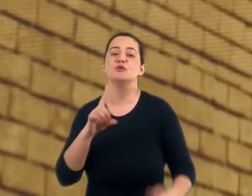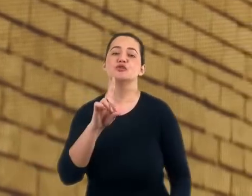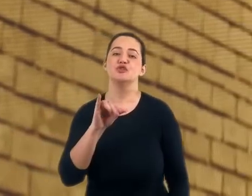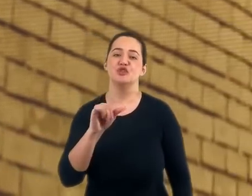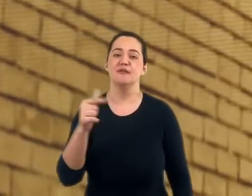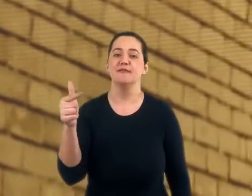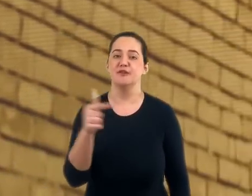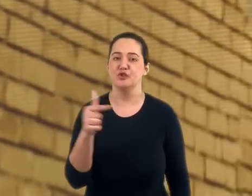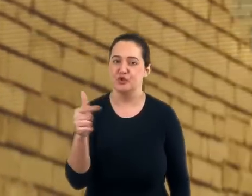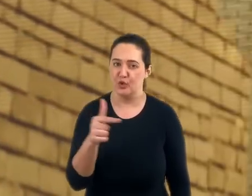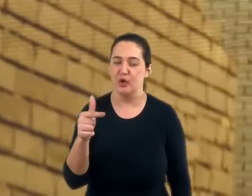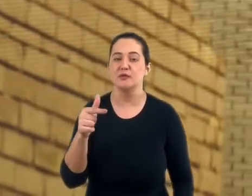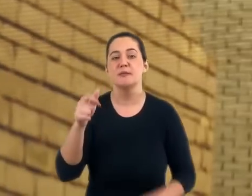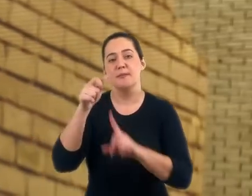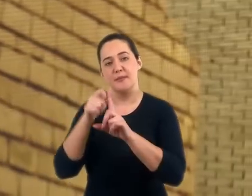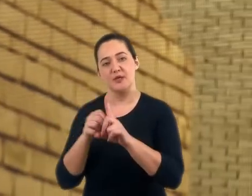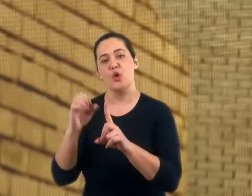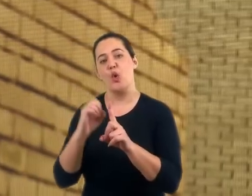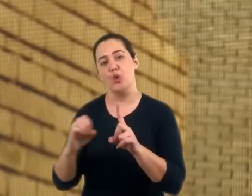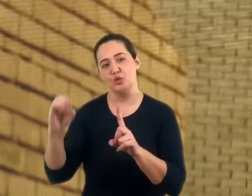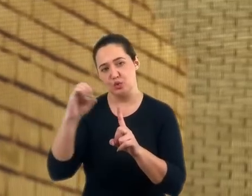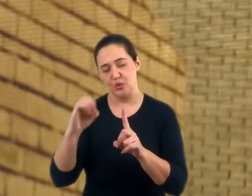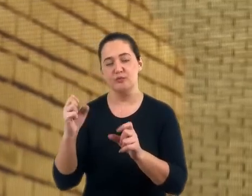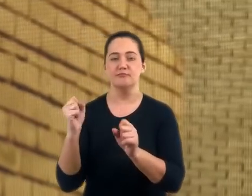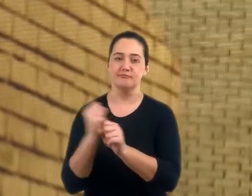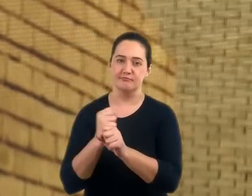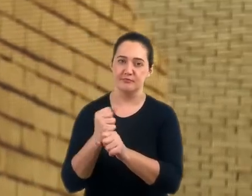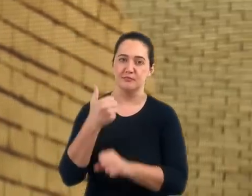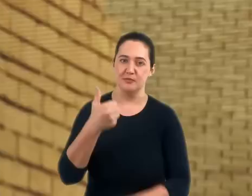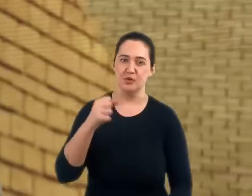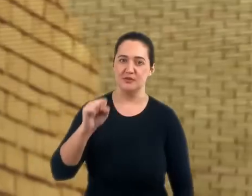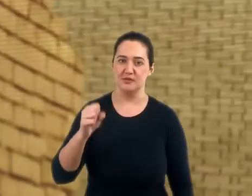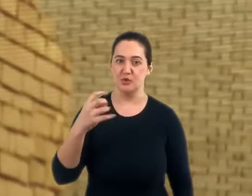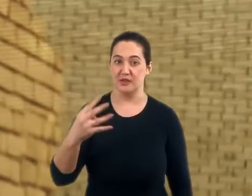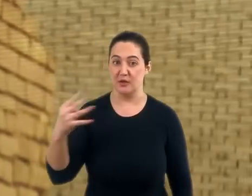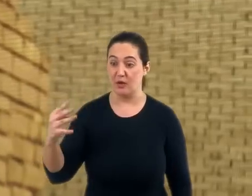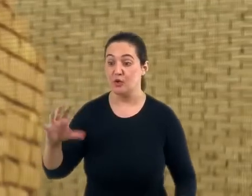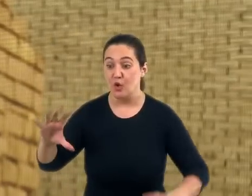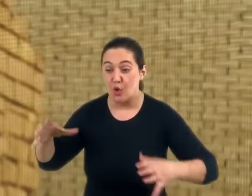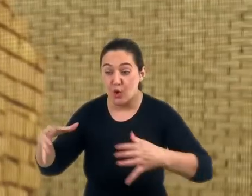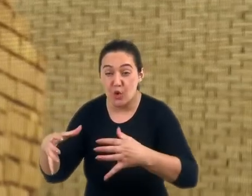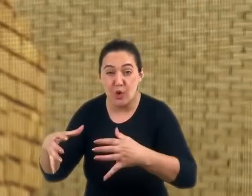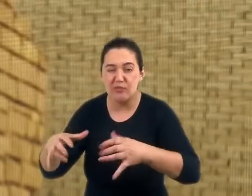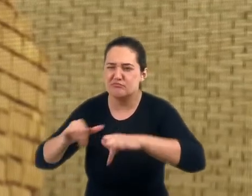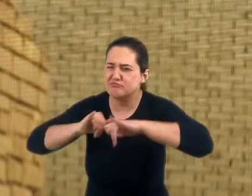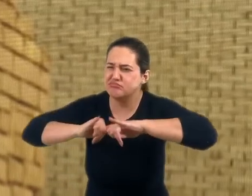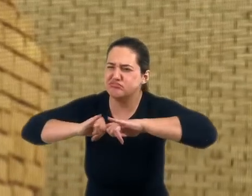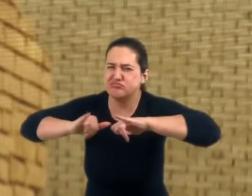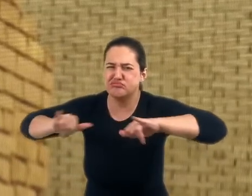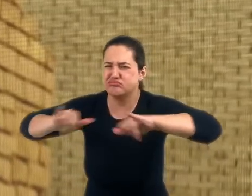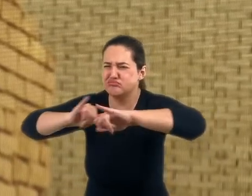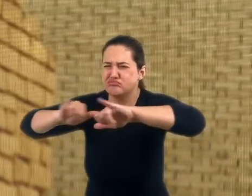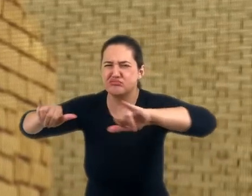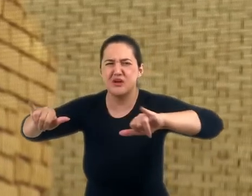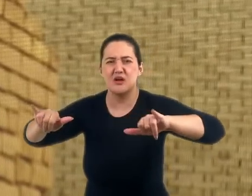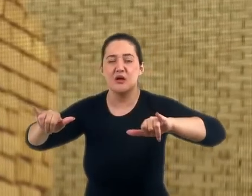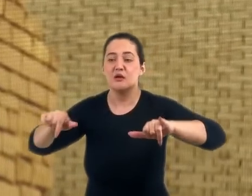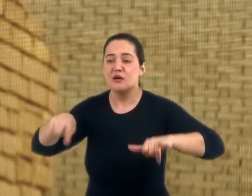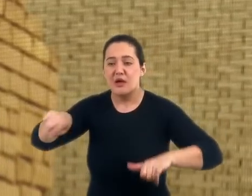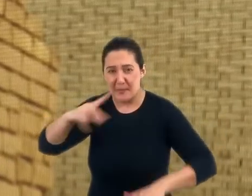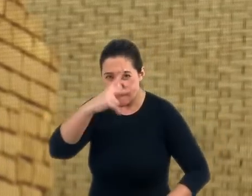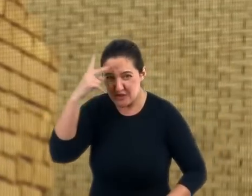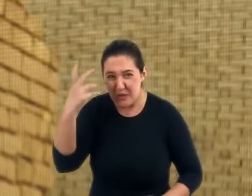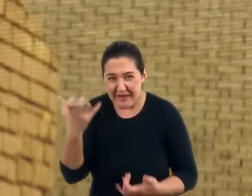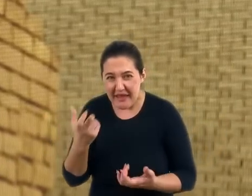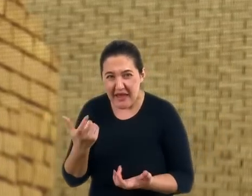essa mensagem começou a ser compartilhada entre muitas pessoas, repito, de várias religiões, não eram pessoas que queriam ganhar dinheiro com a fé